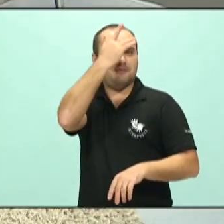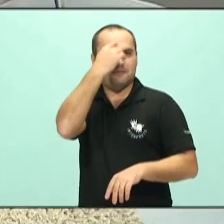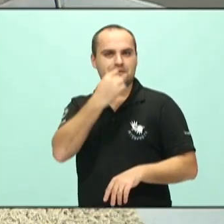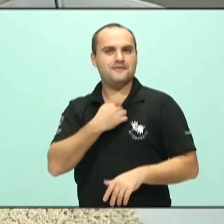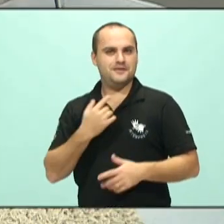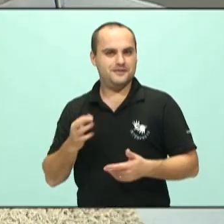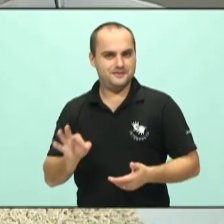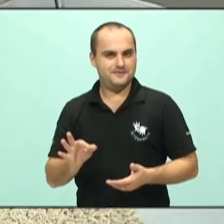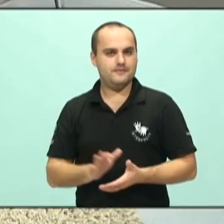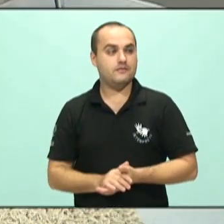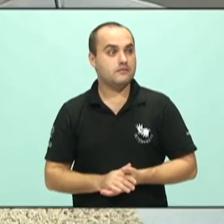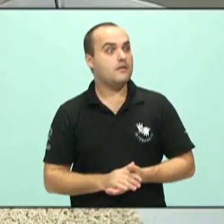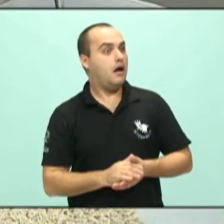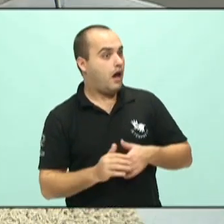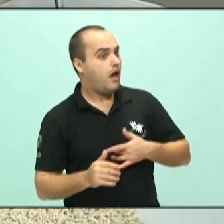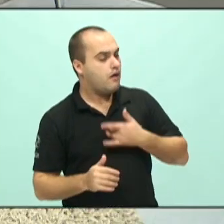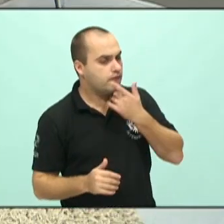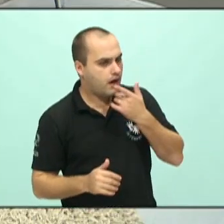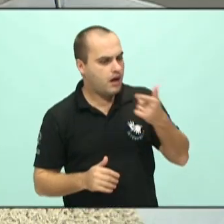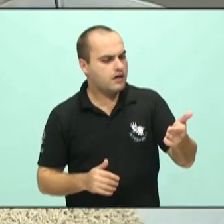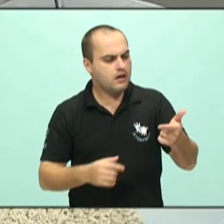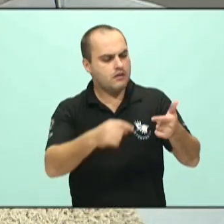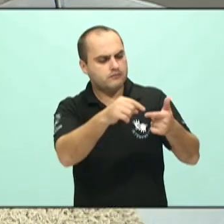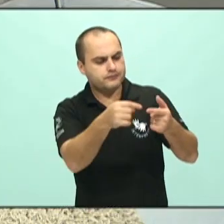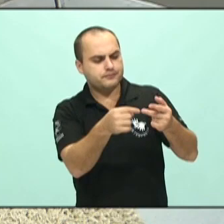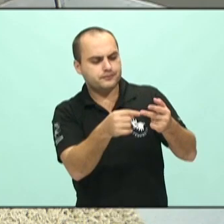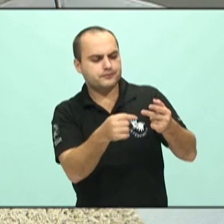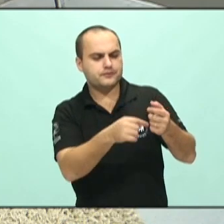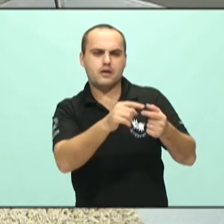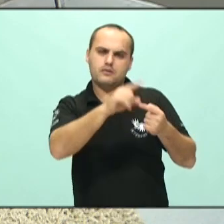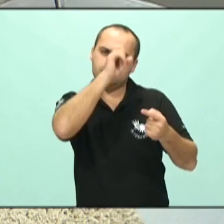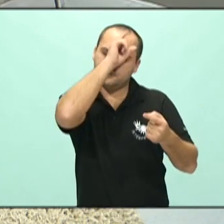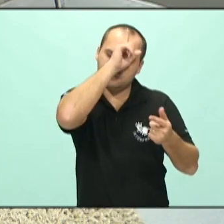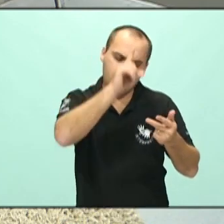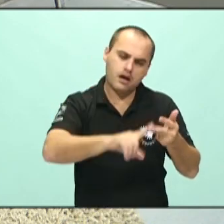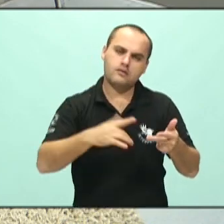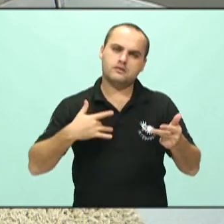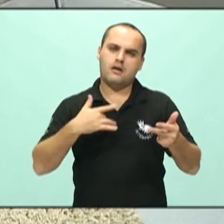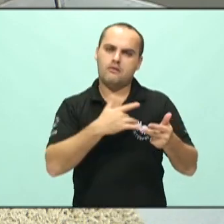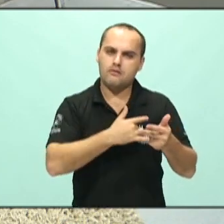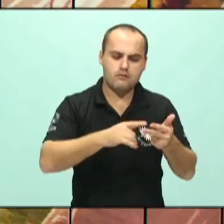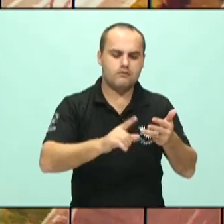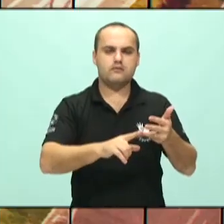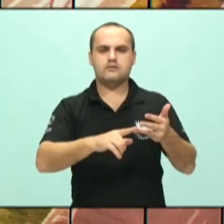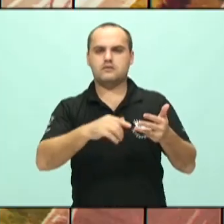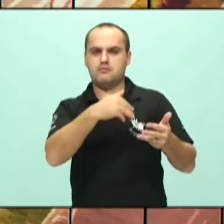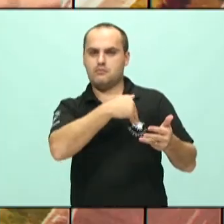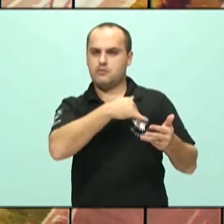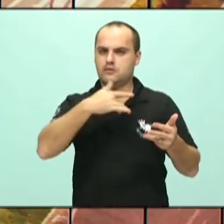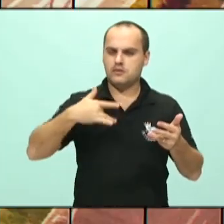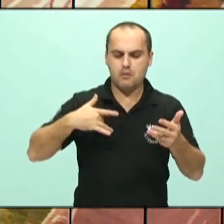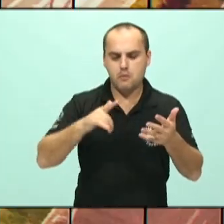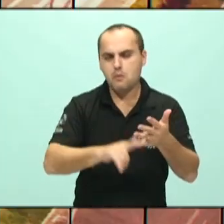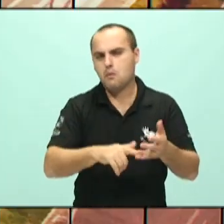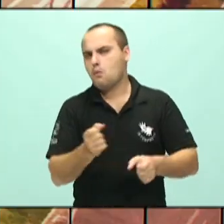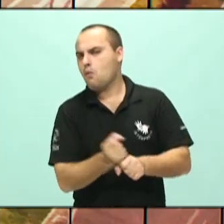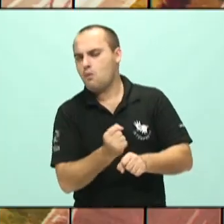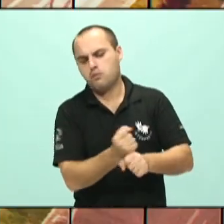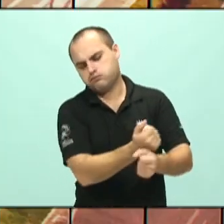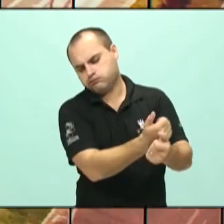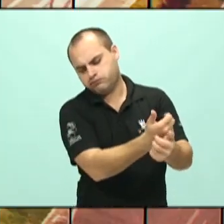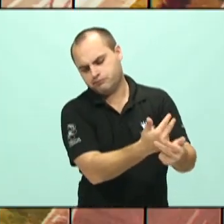aqui algumas dessas áreas, que é hospital, saúde, Sim. as unidades de saúde, obras, enfim.